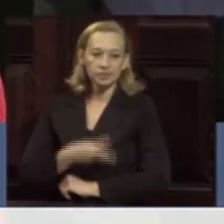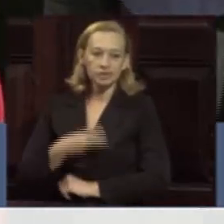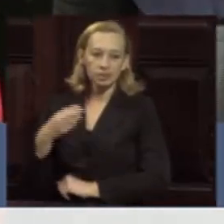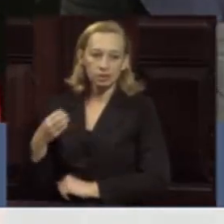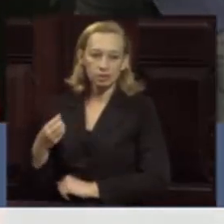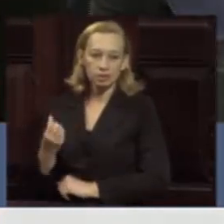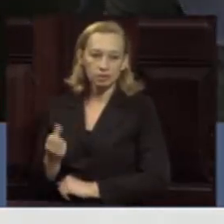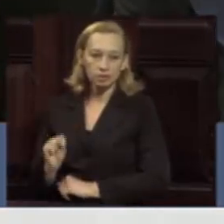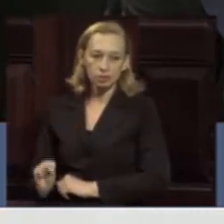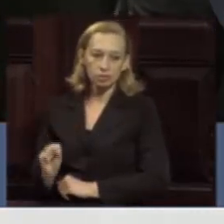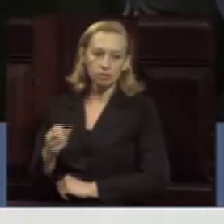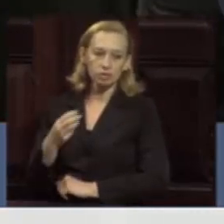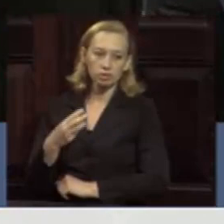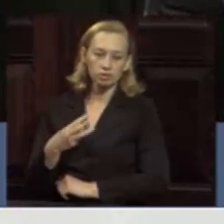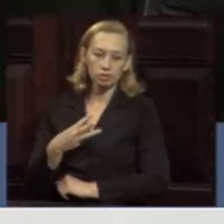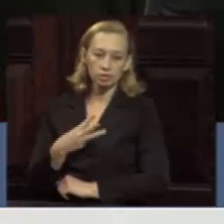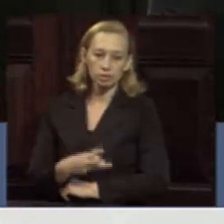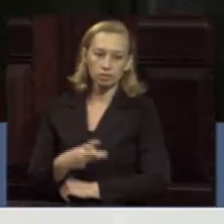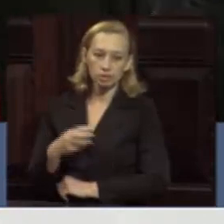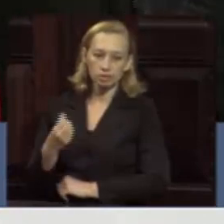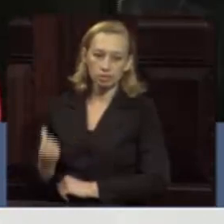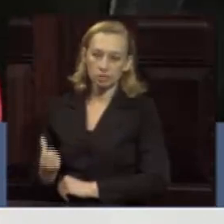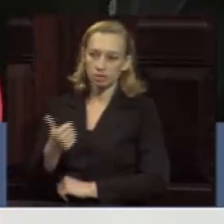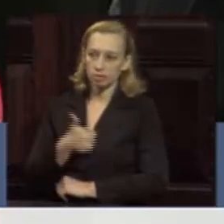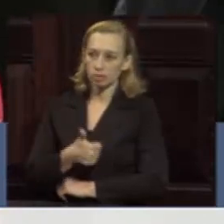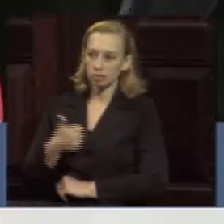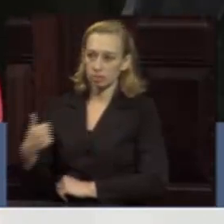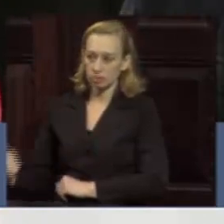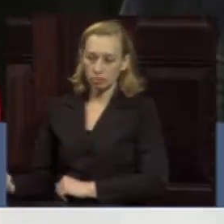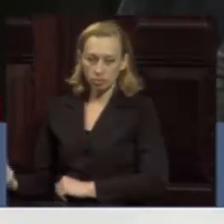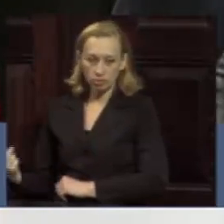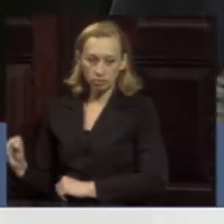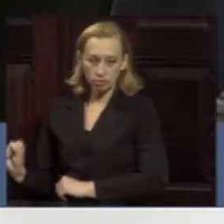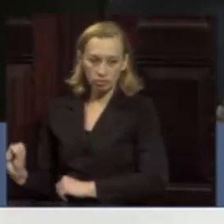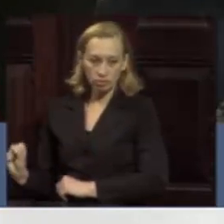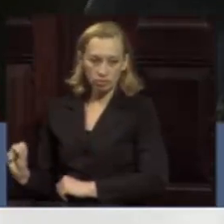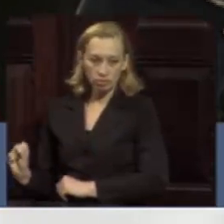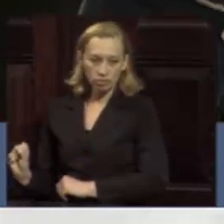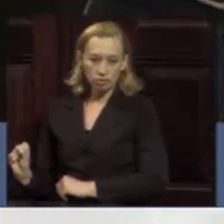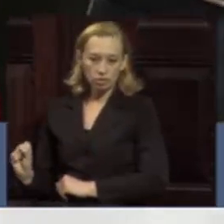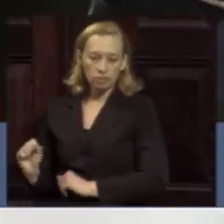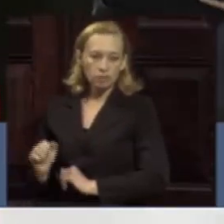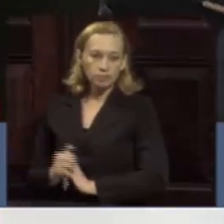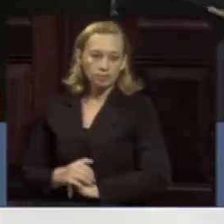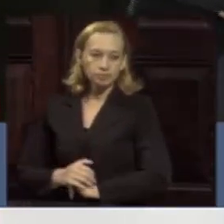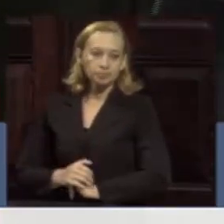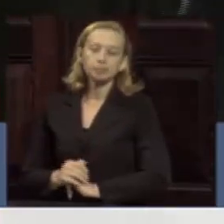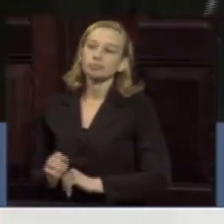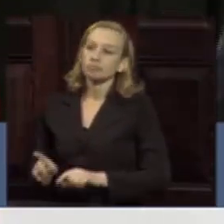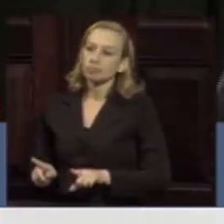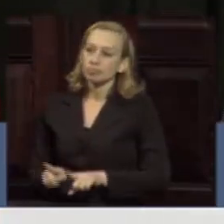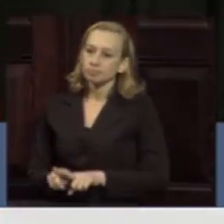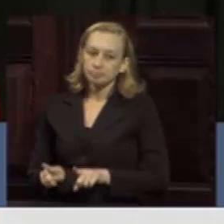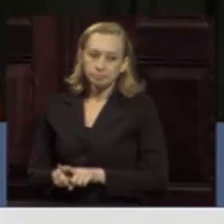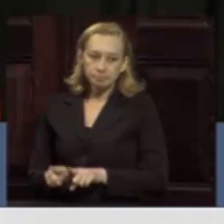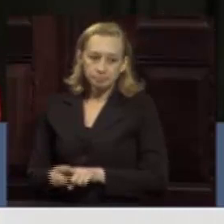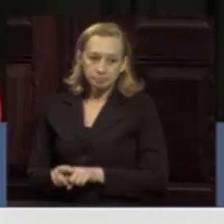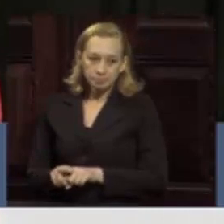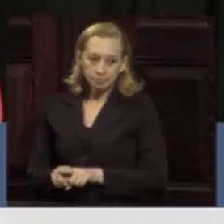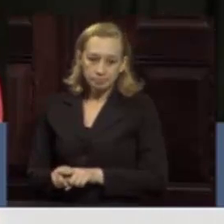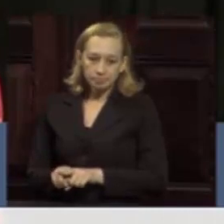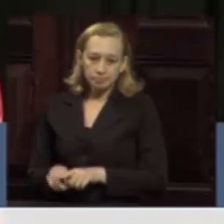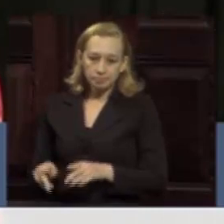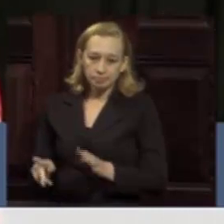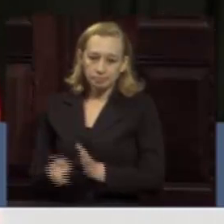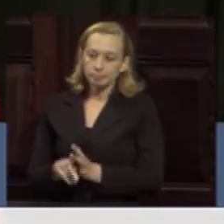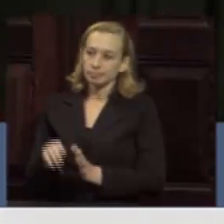3836 de 2018 altera a Lei 3284 de 99. Também de autoria da deputada